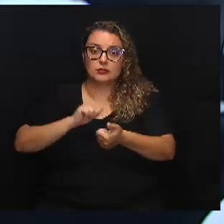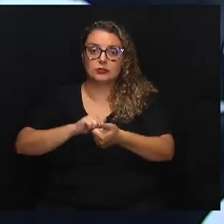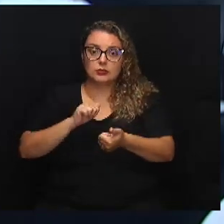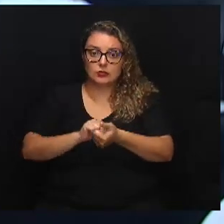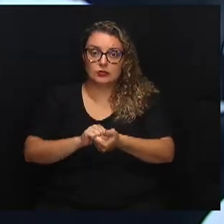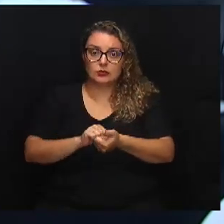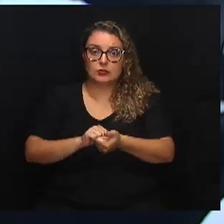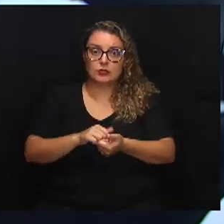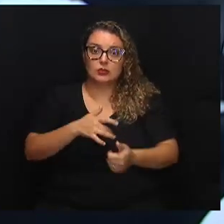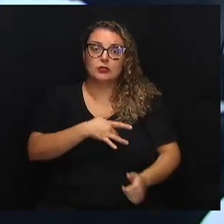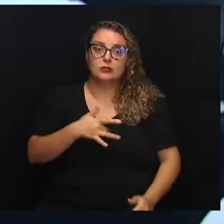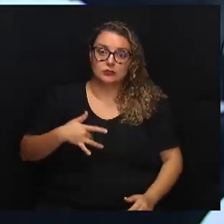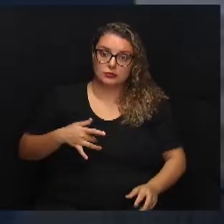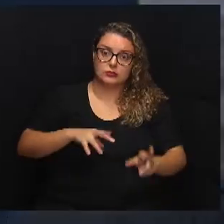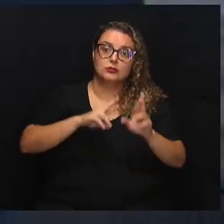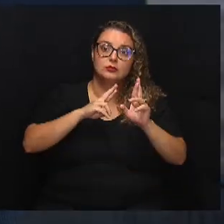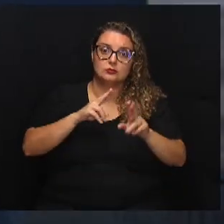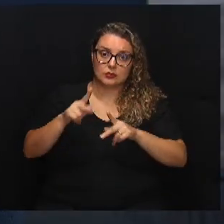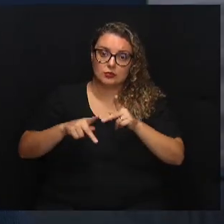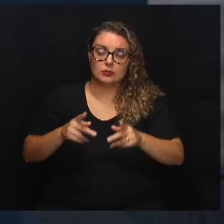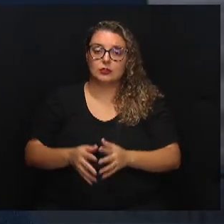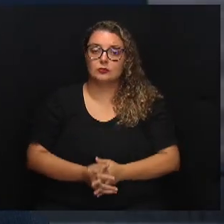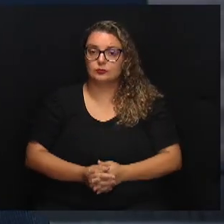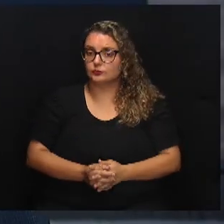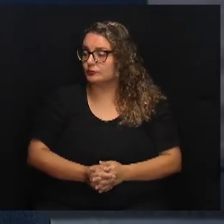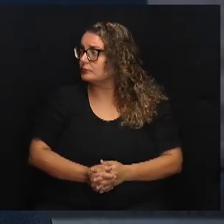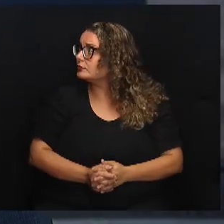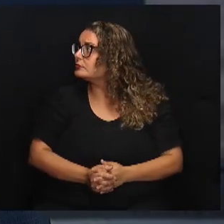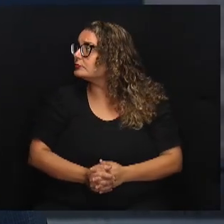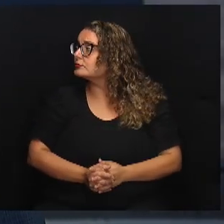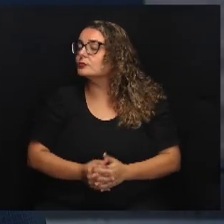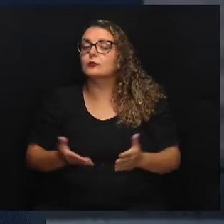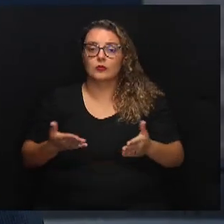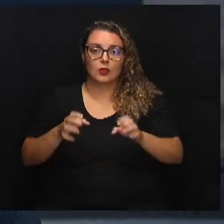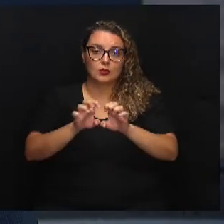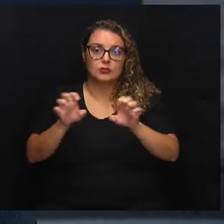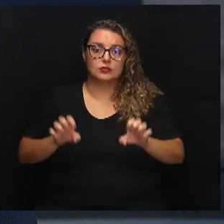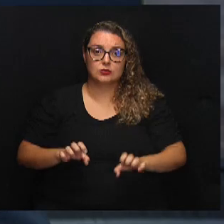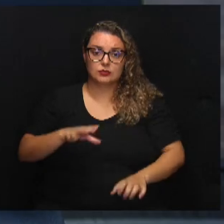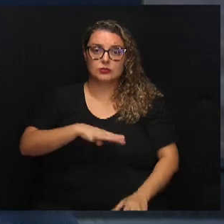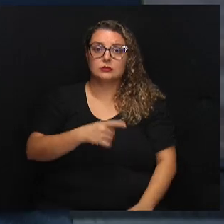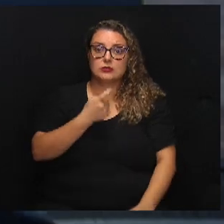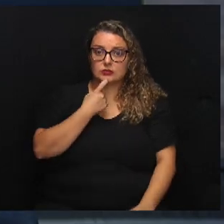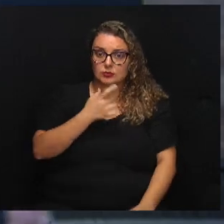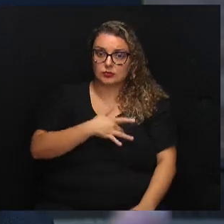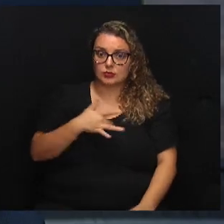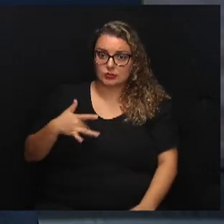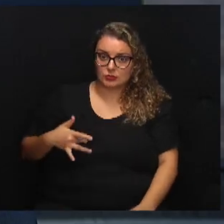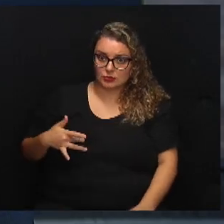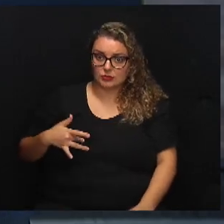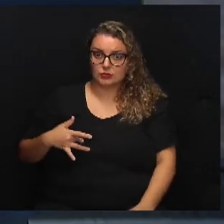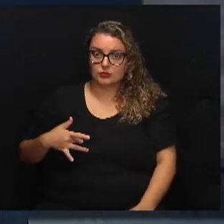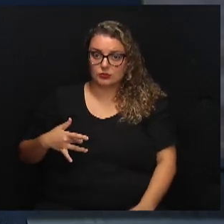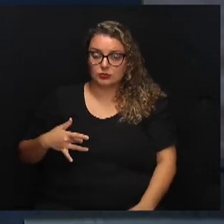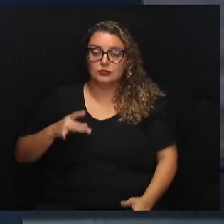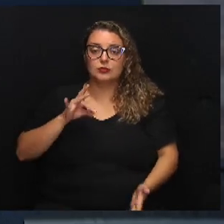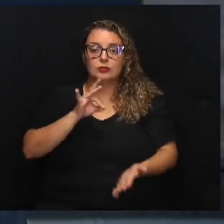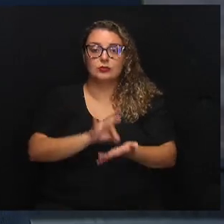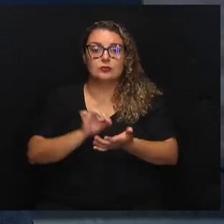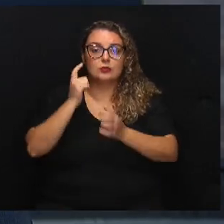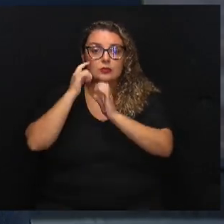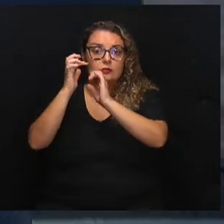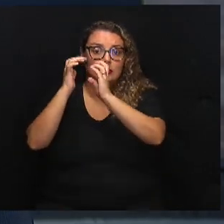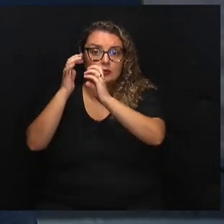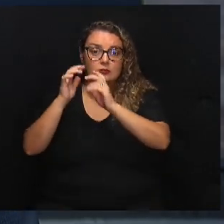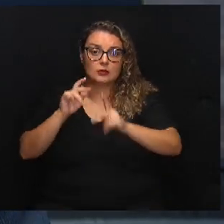a saúde e a expectativa da população. Hoje a estrutura de saúde de Campinas, na verdade, ela foi pensada para